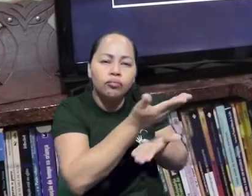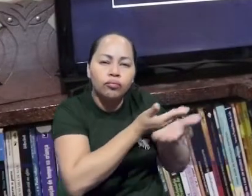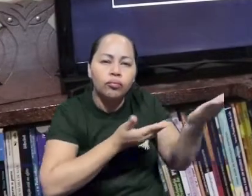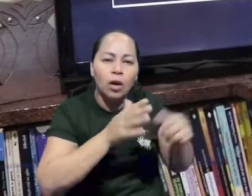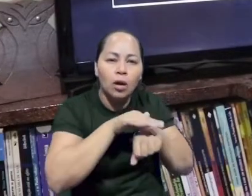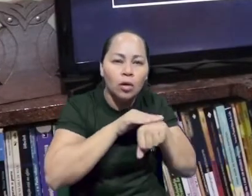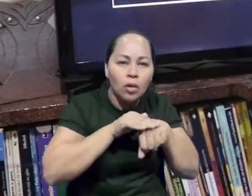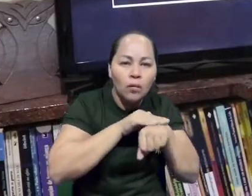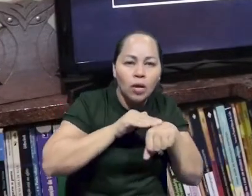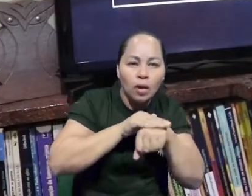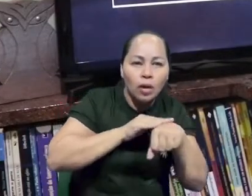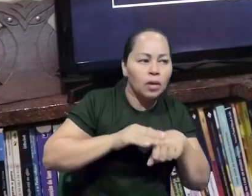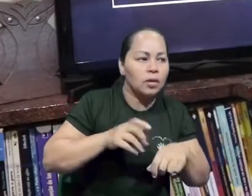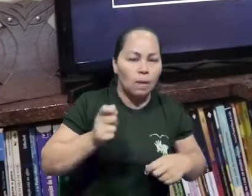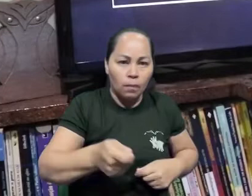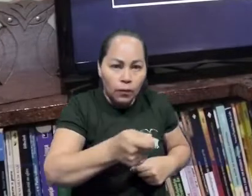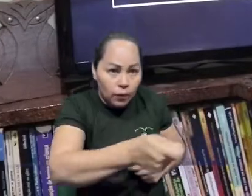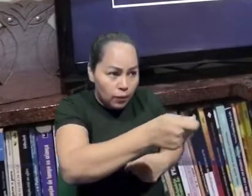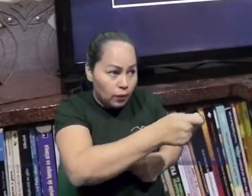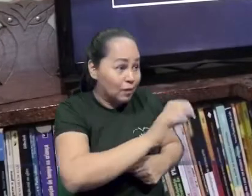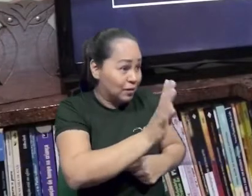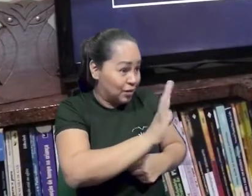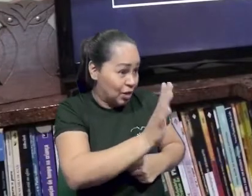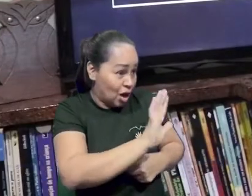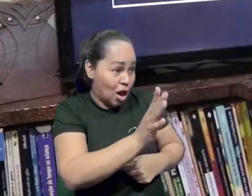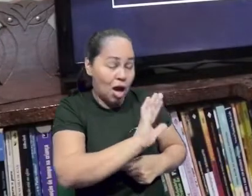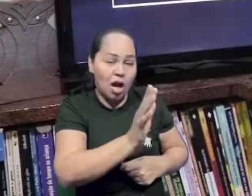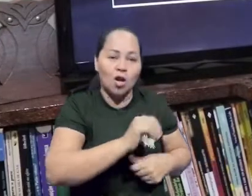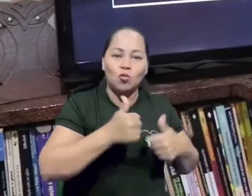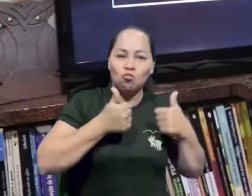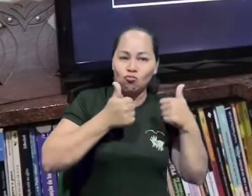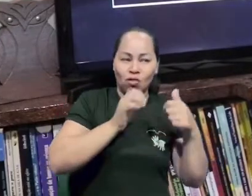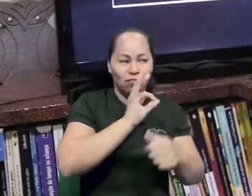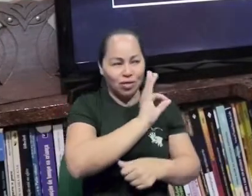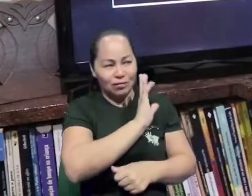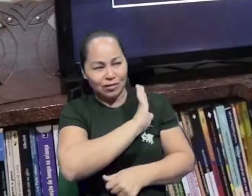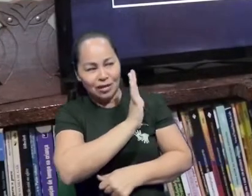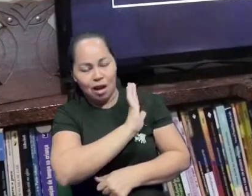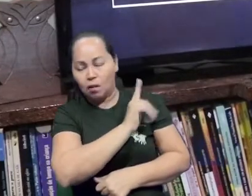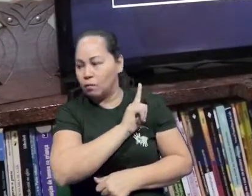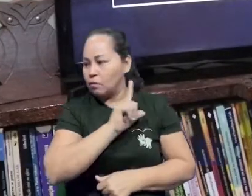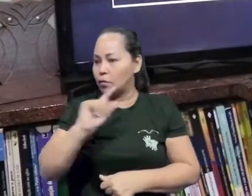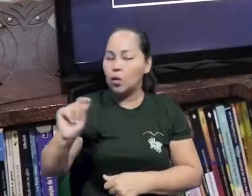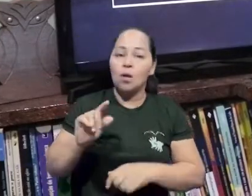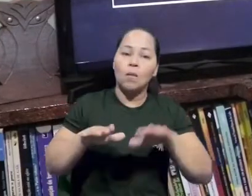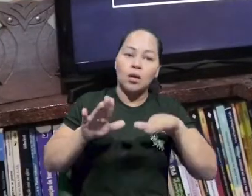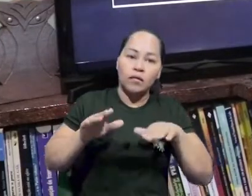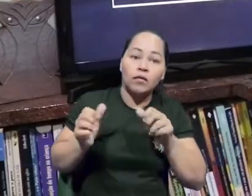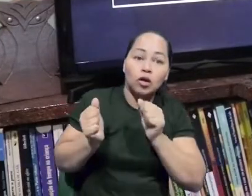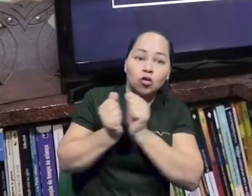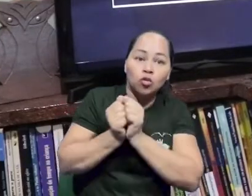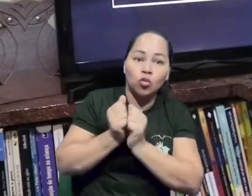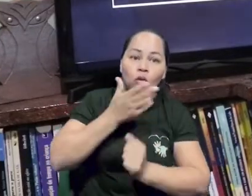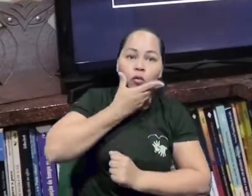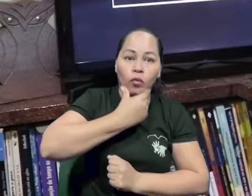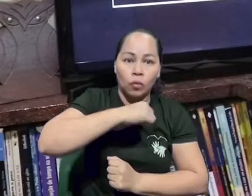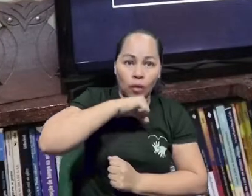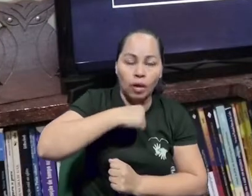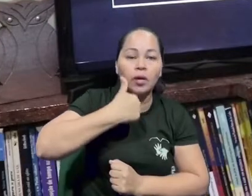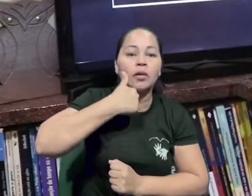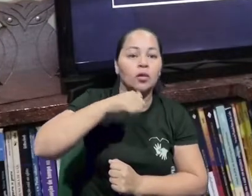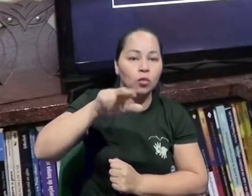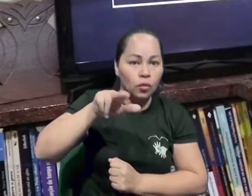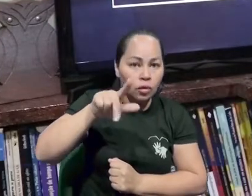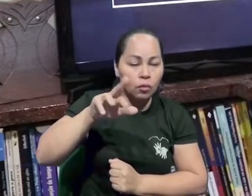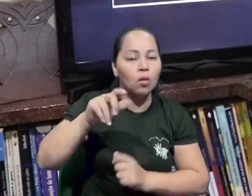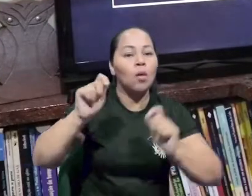é sociável, sempre cumprimenta todos, faz sinal de tchau, joia e fica muito próximo do pai ou dos irmãos.